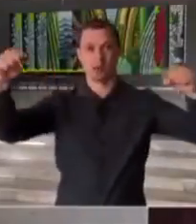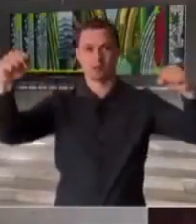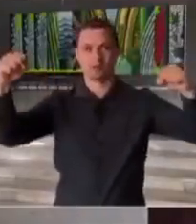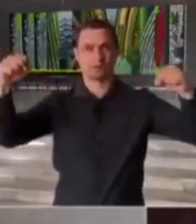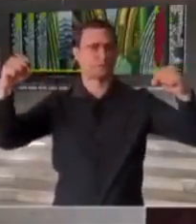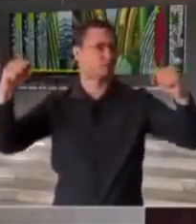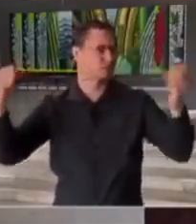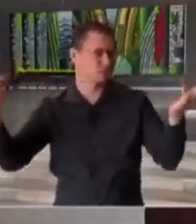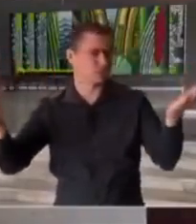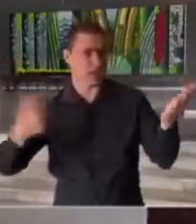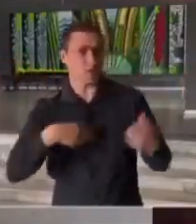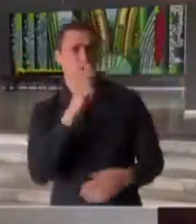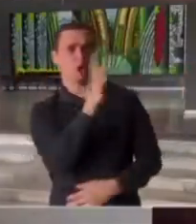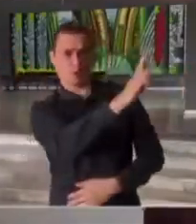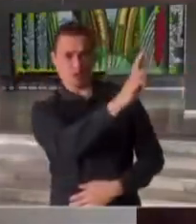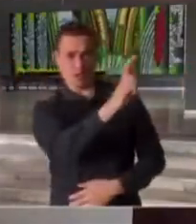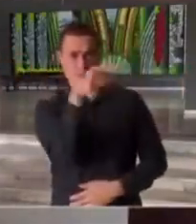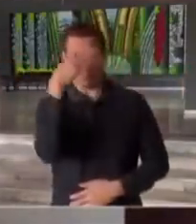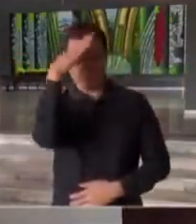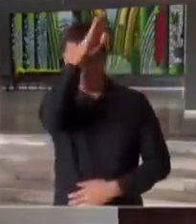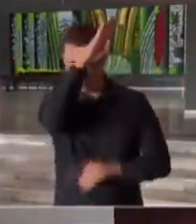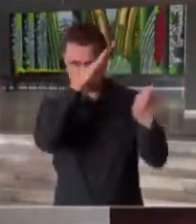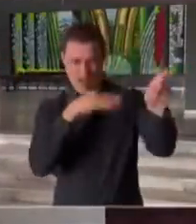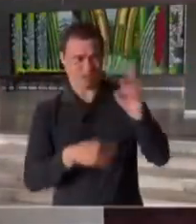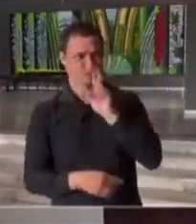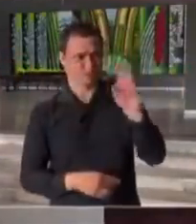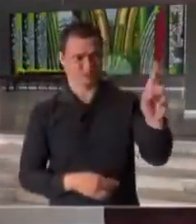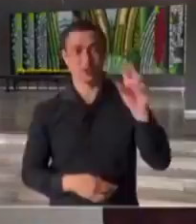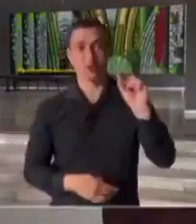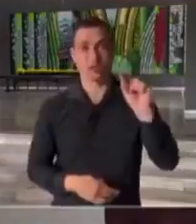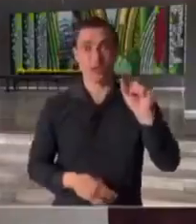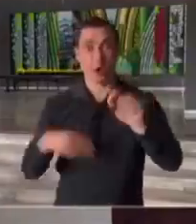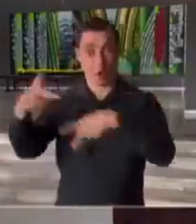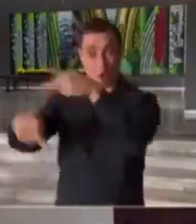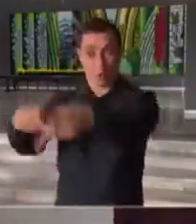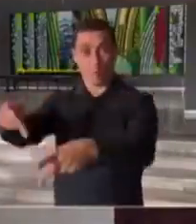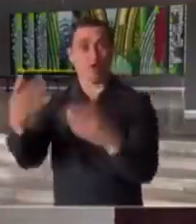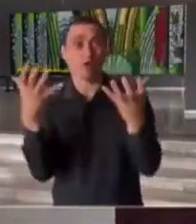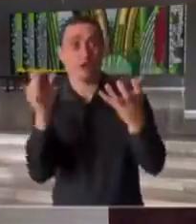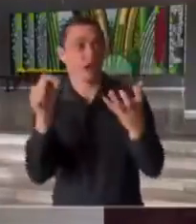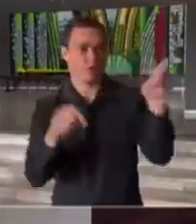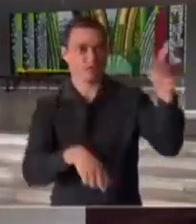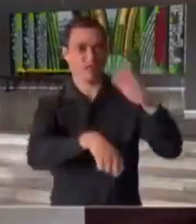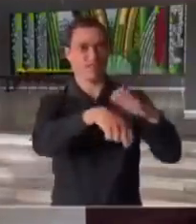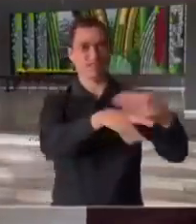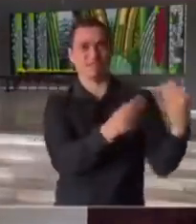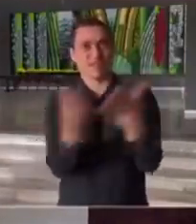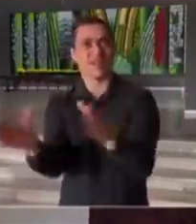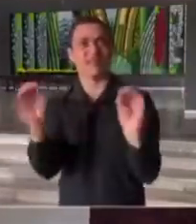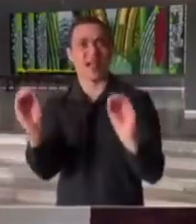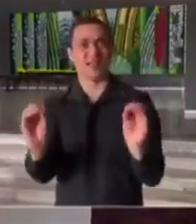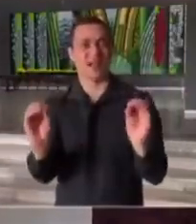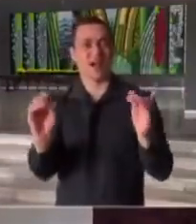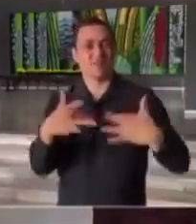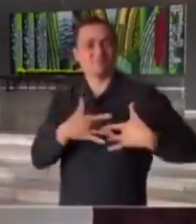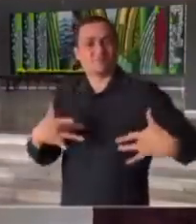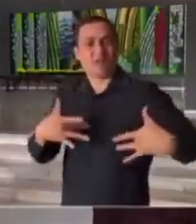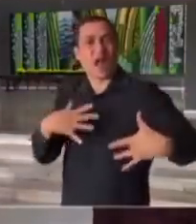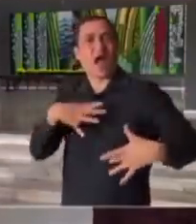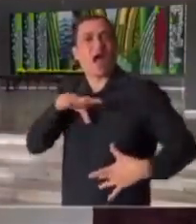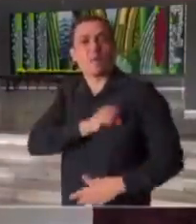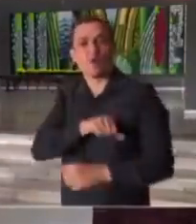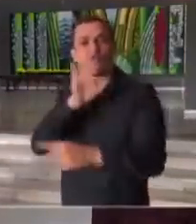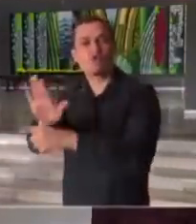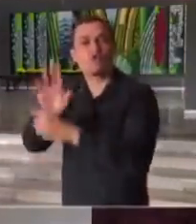eu quero dizer é o presidente Jair bolsonaro o que eu deveria esperar do povo é aquilo que só não oferece ao povo compaixão e